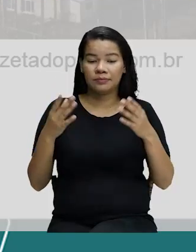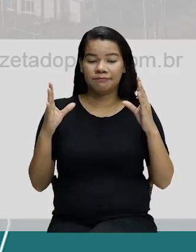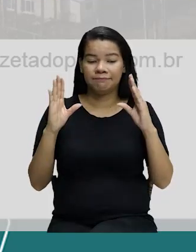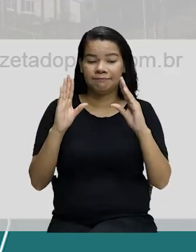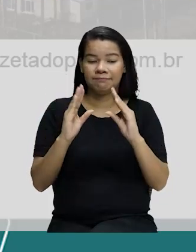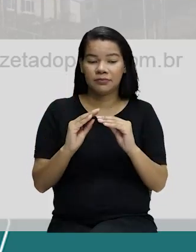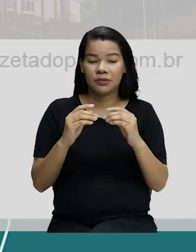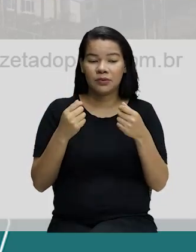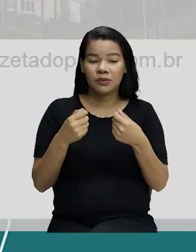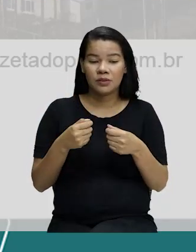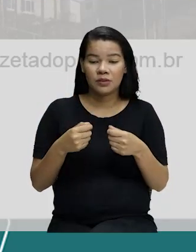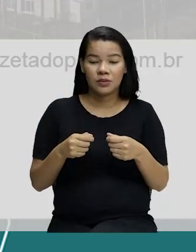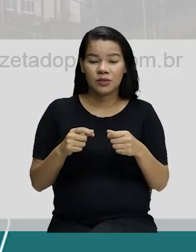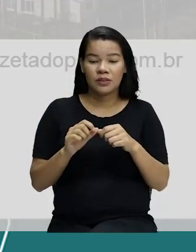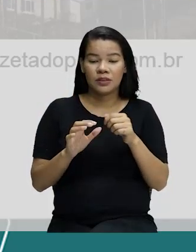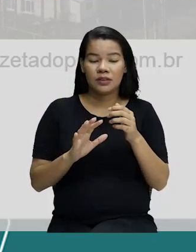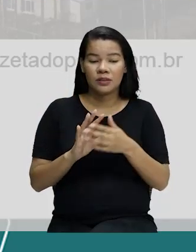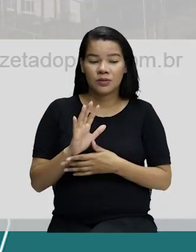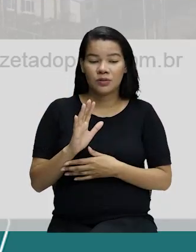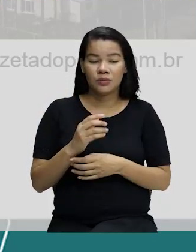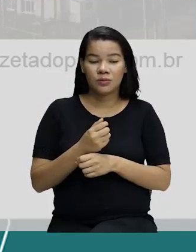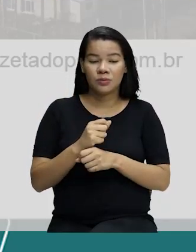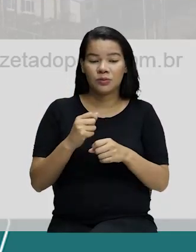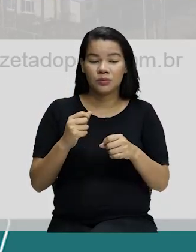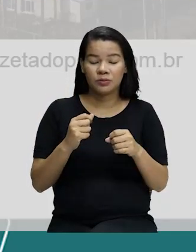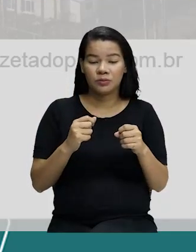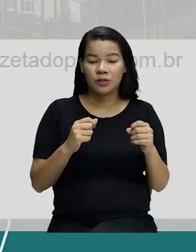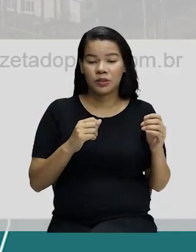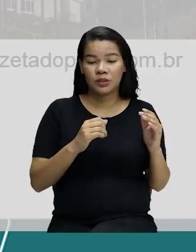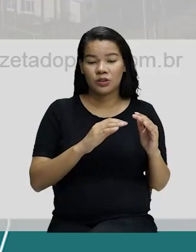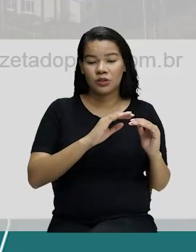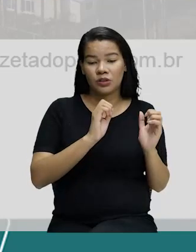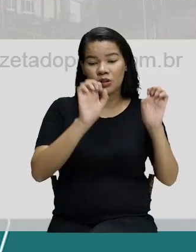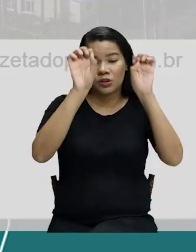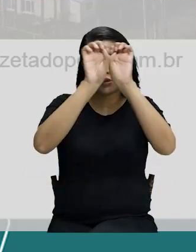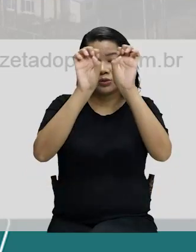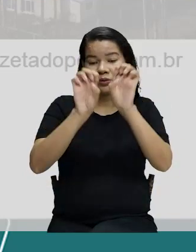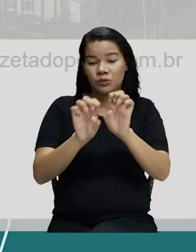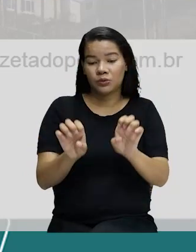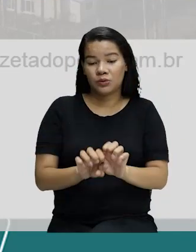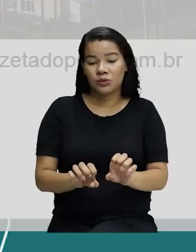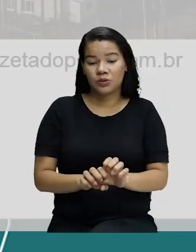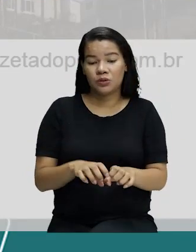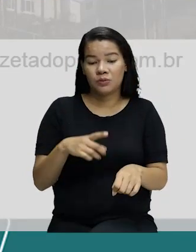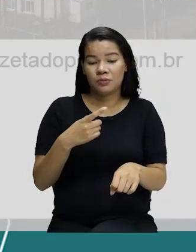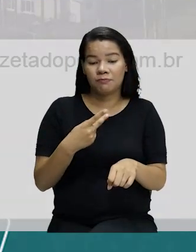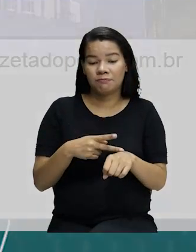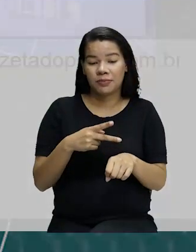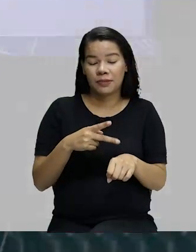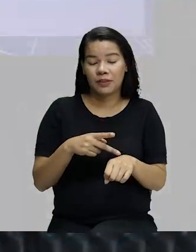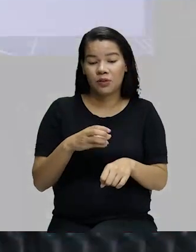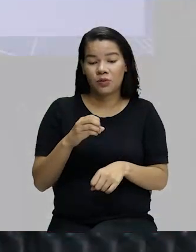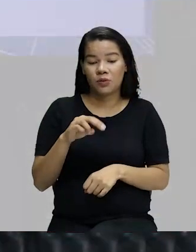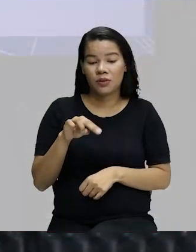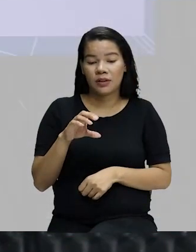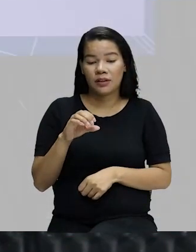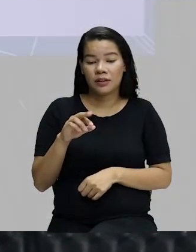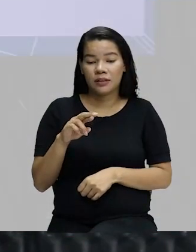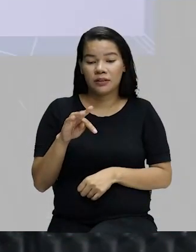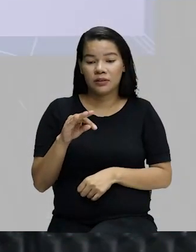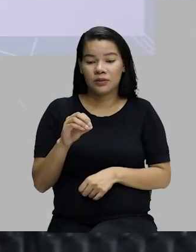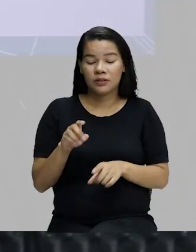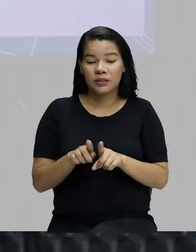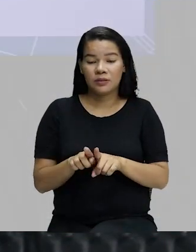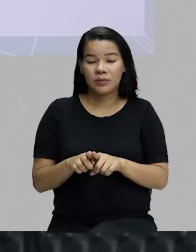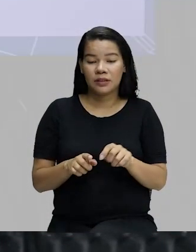grande sarcófago, certo? Uma estrutura de concreto e aço para poder isolar de uma vez por toda